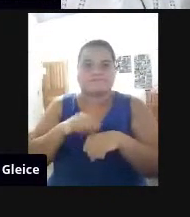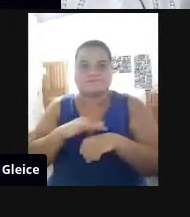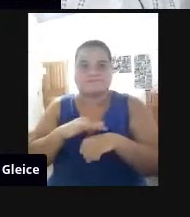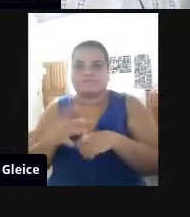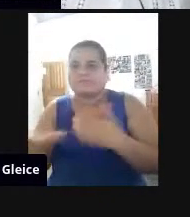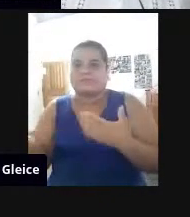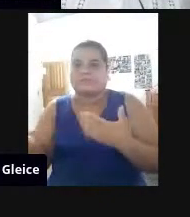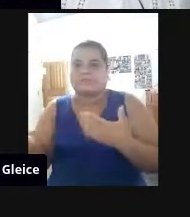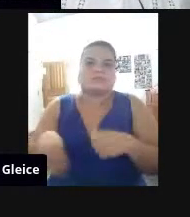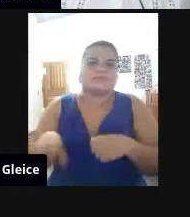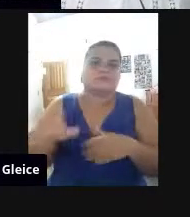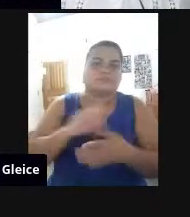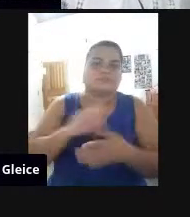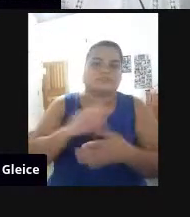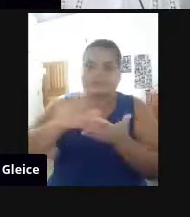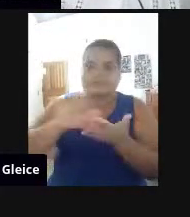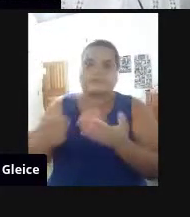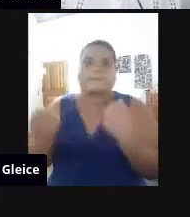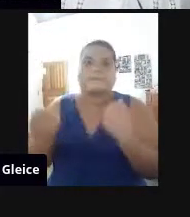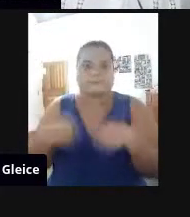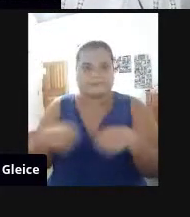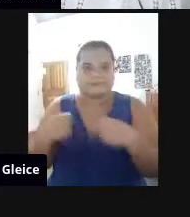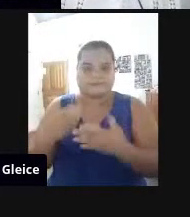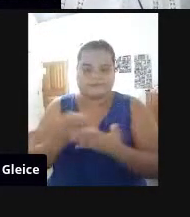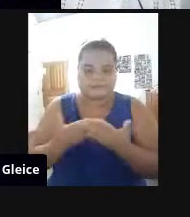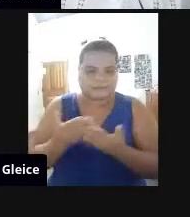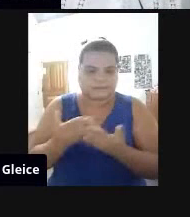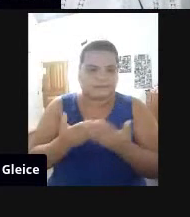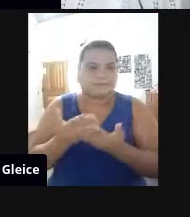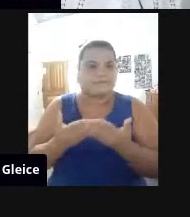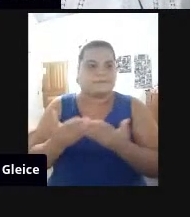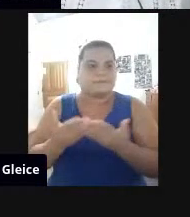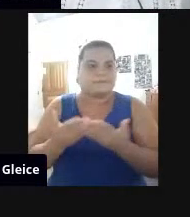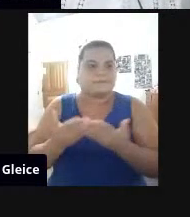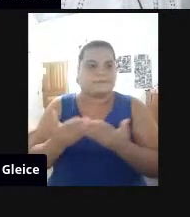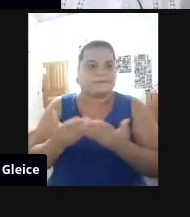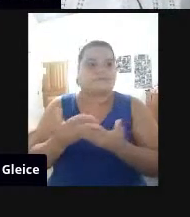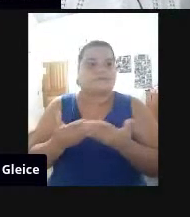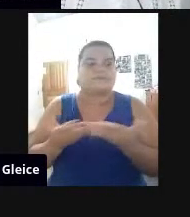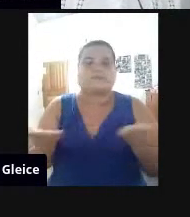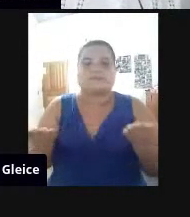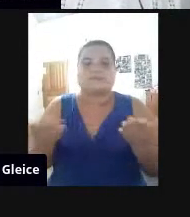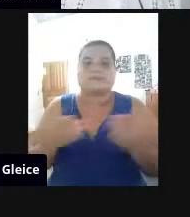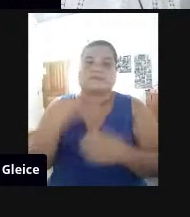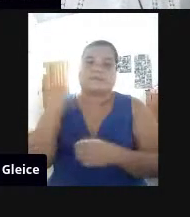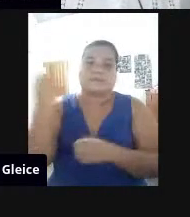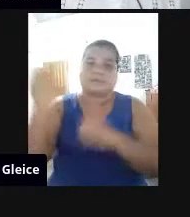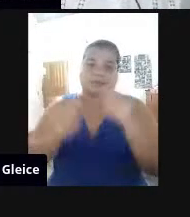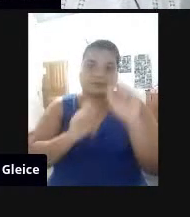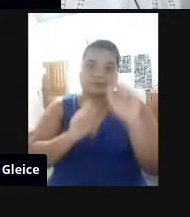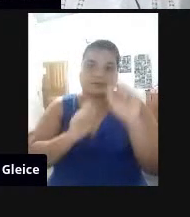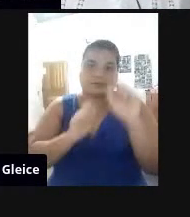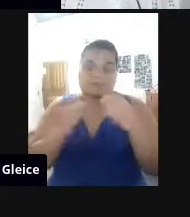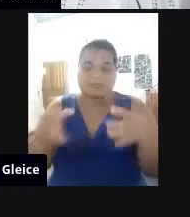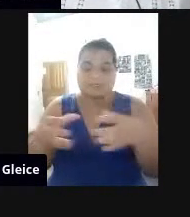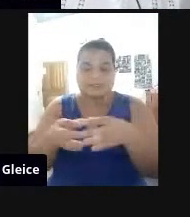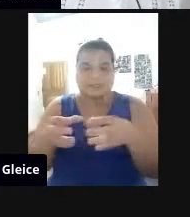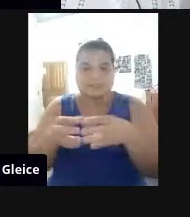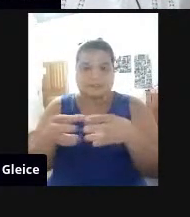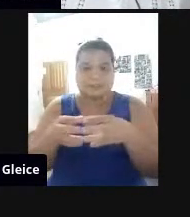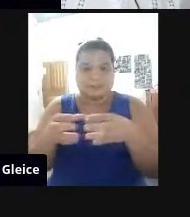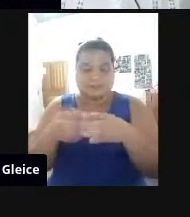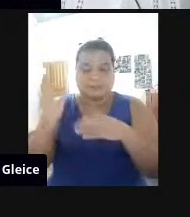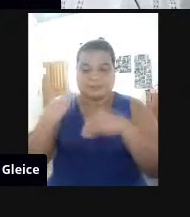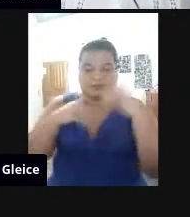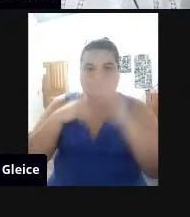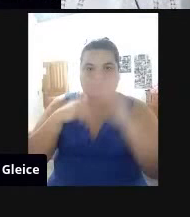gente vai tratar essas questões, né, logicamente, a importância da equipe, né, muito profissional, então vão ter várias